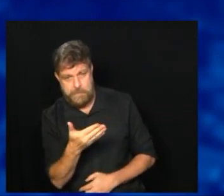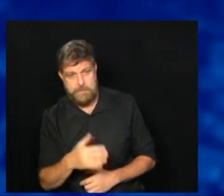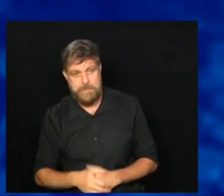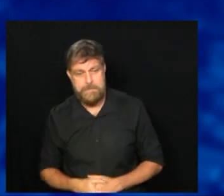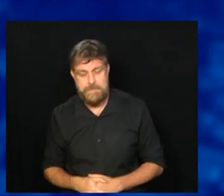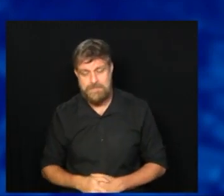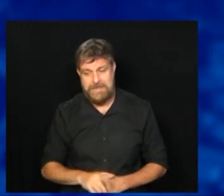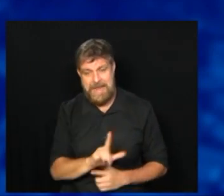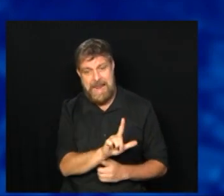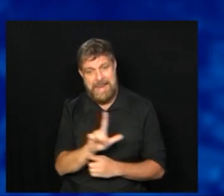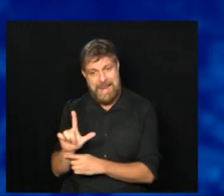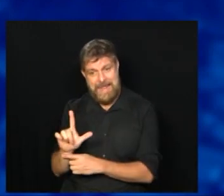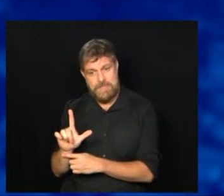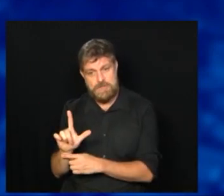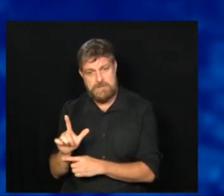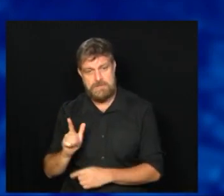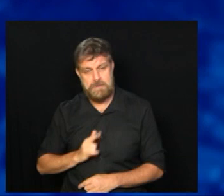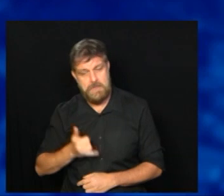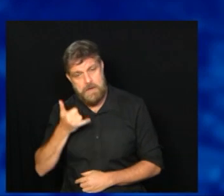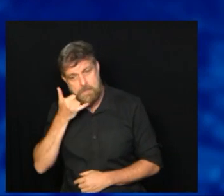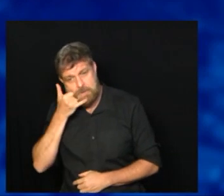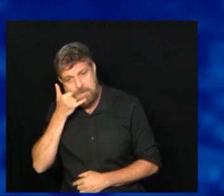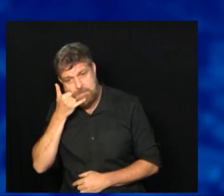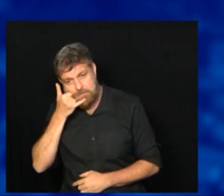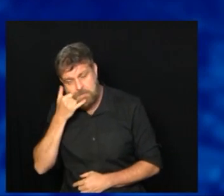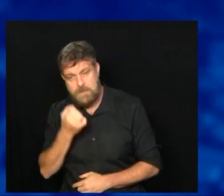995481412 e na leste,